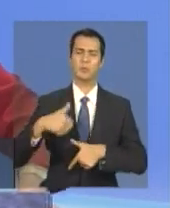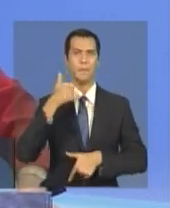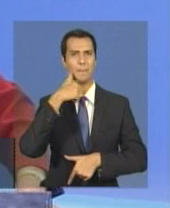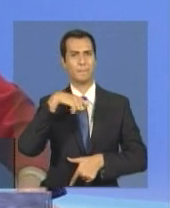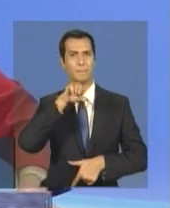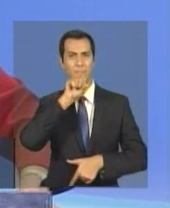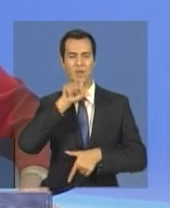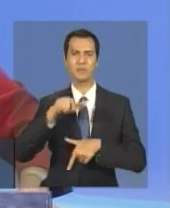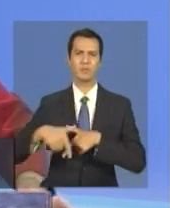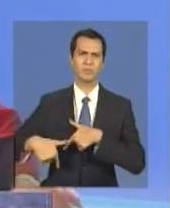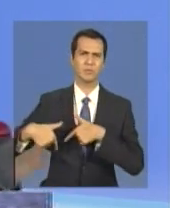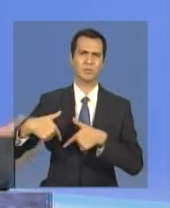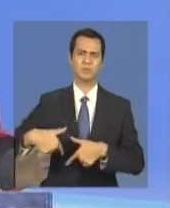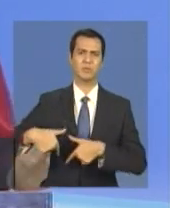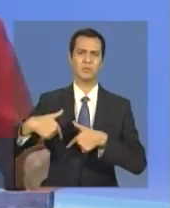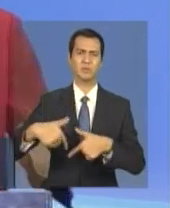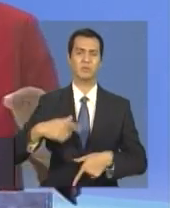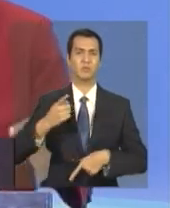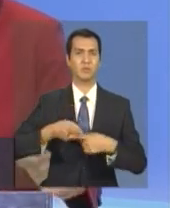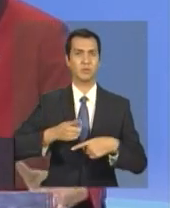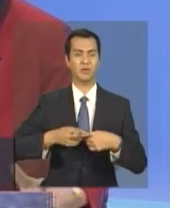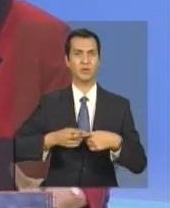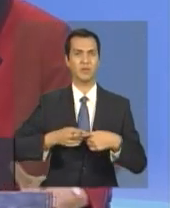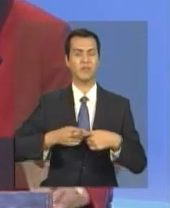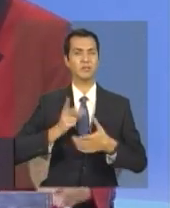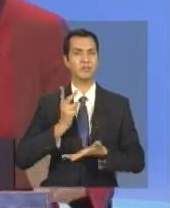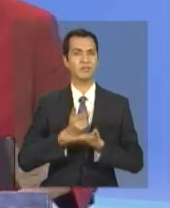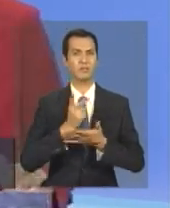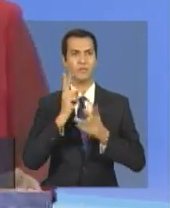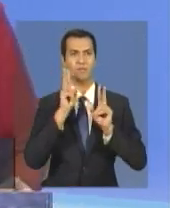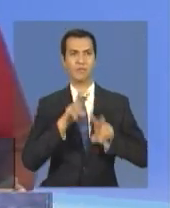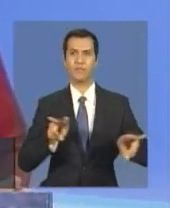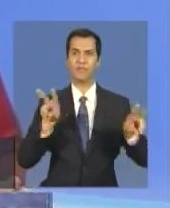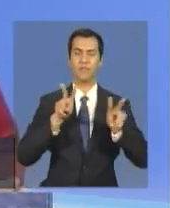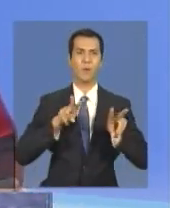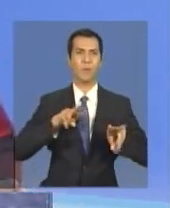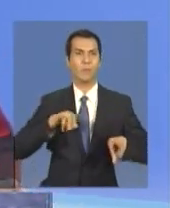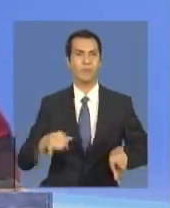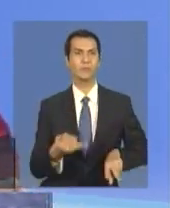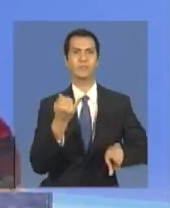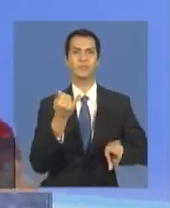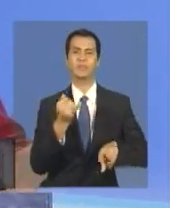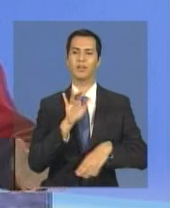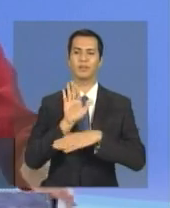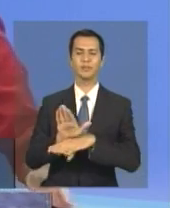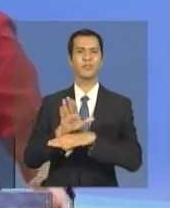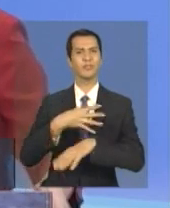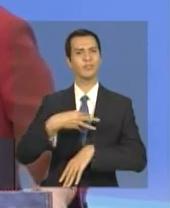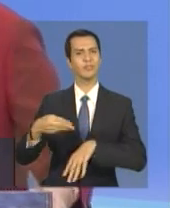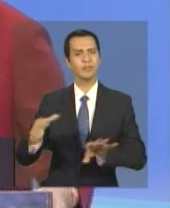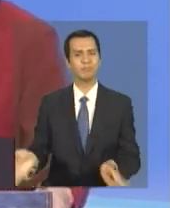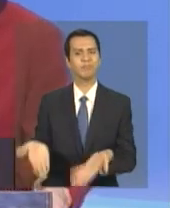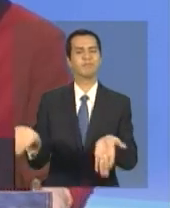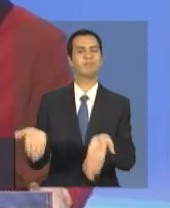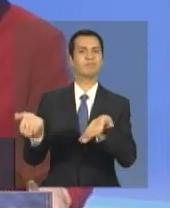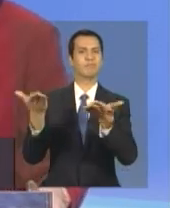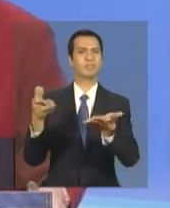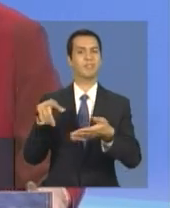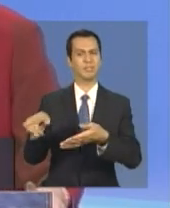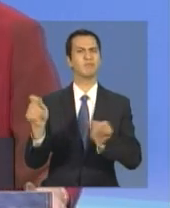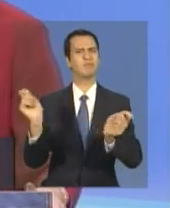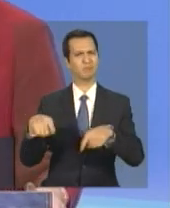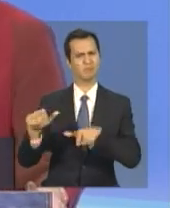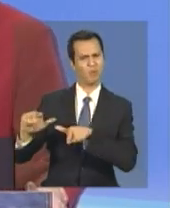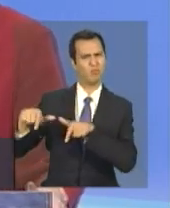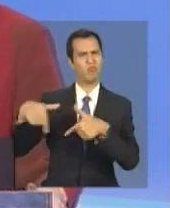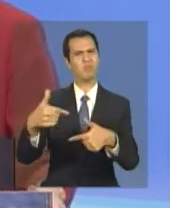mães, que são aquelas que olham uma oportunidade e incentivam os filhos a